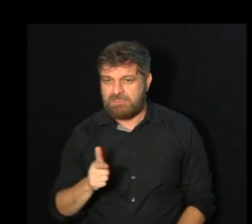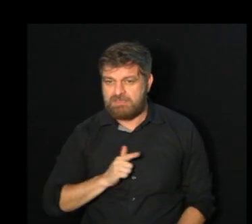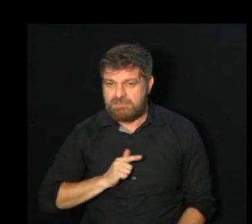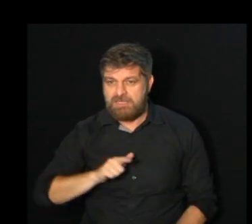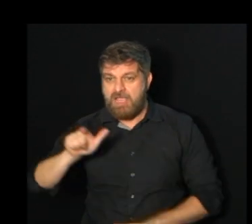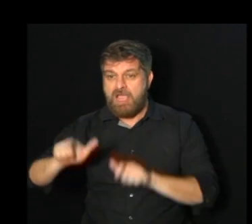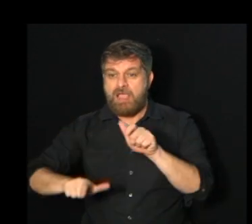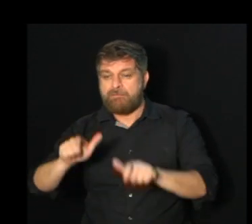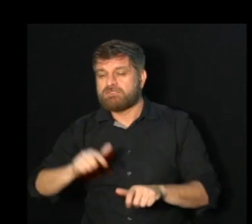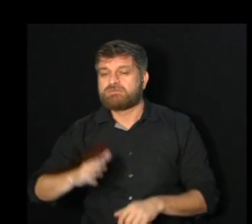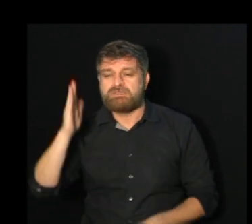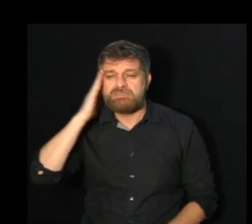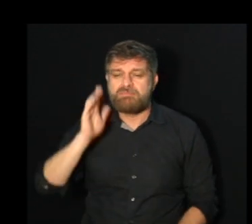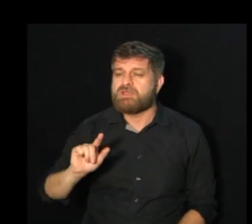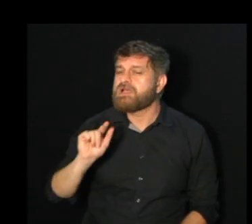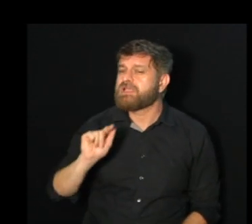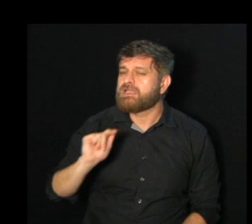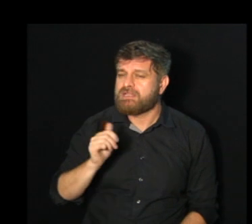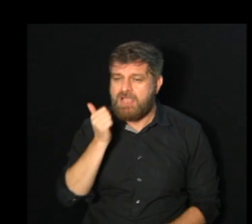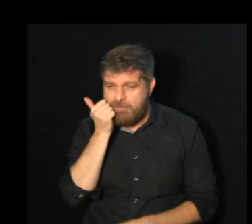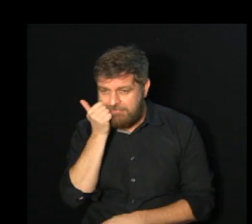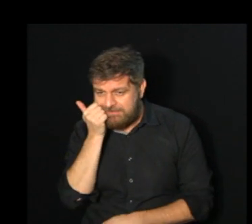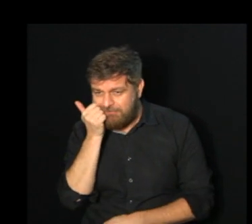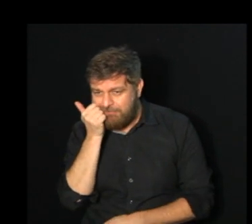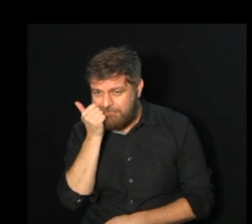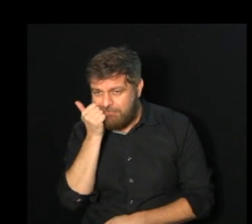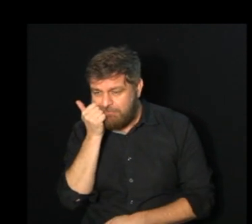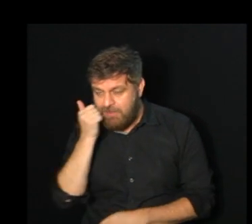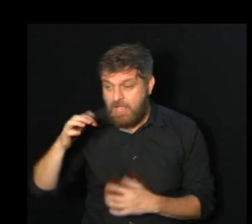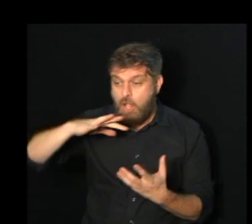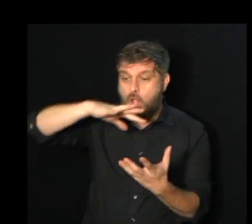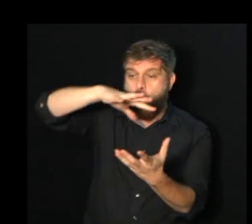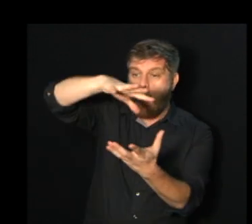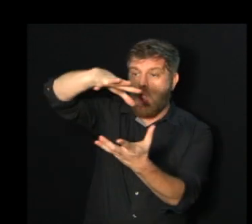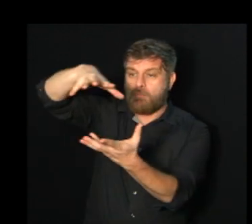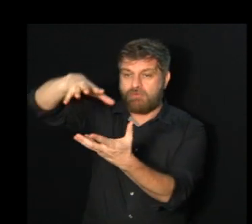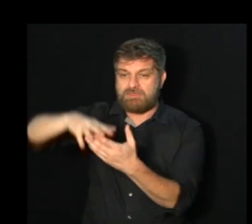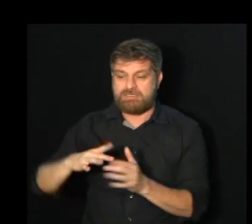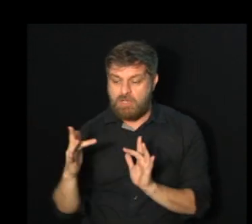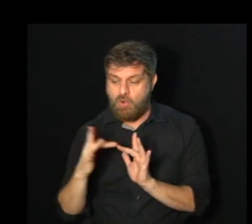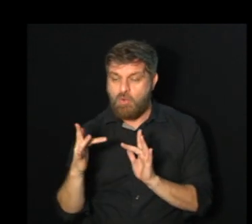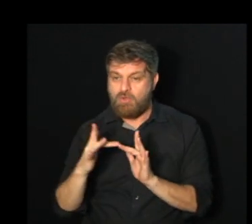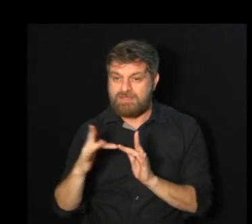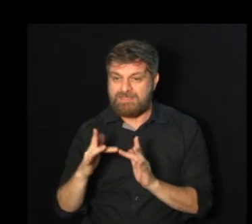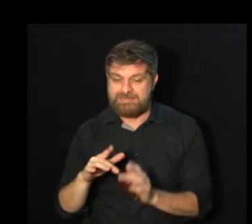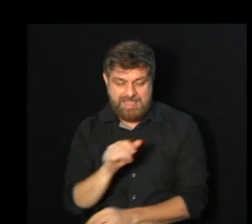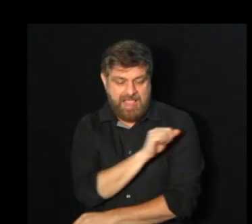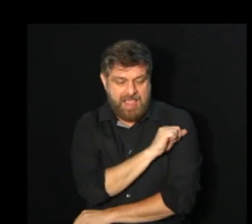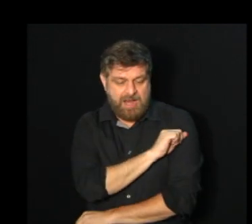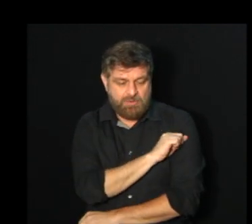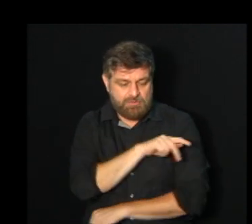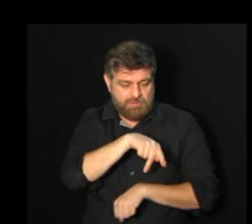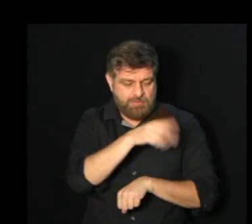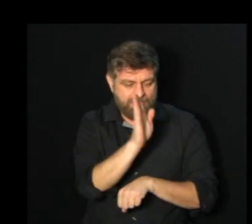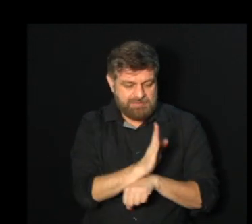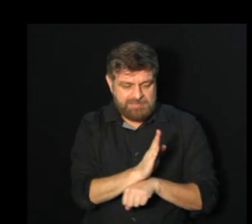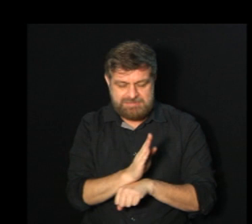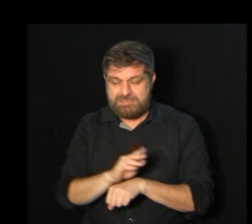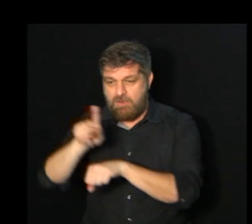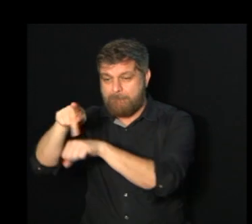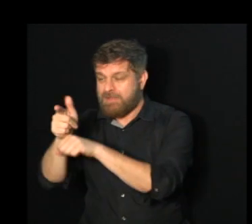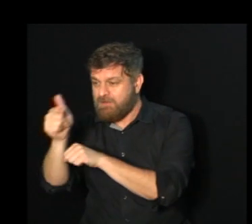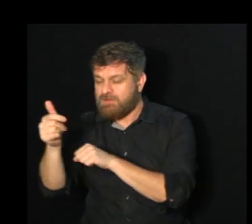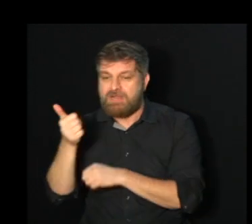pessoas identificadas no mundo todo, junto com os estudantes. Isso é muito importante, viu, Rossini? O radioamador